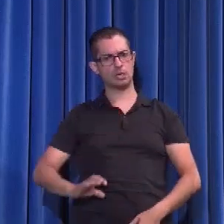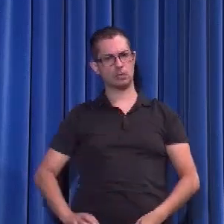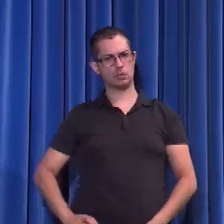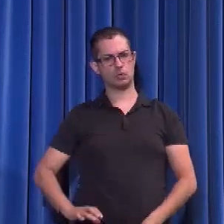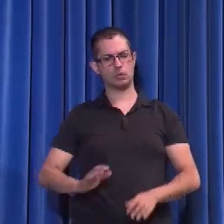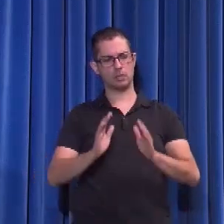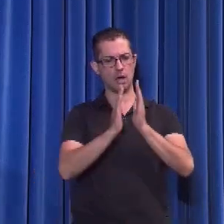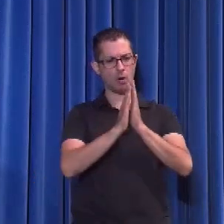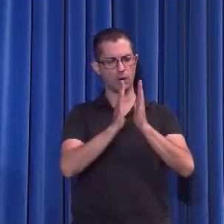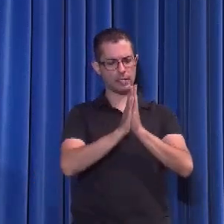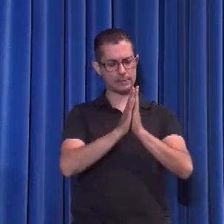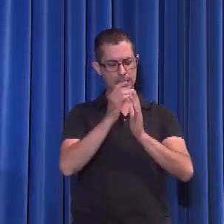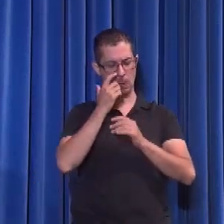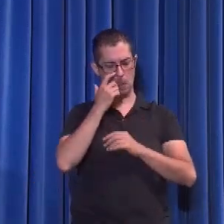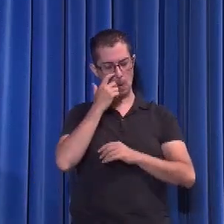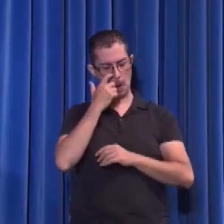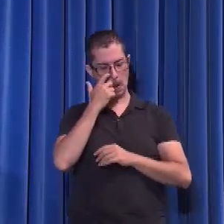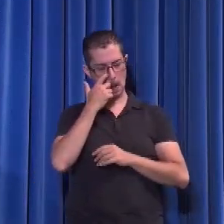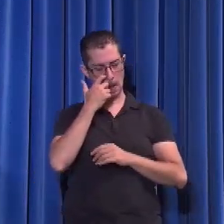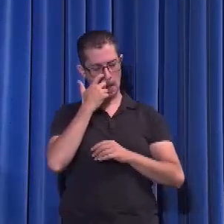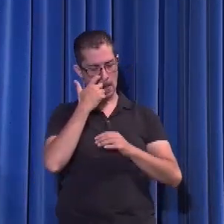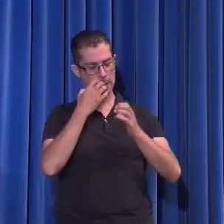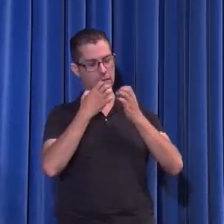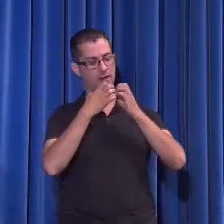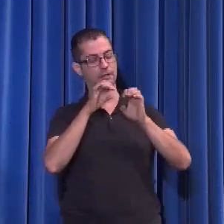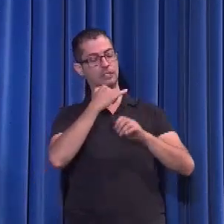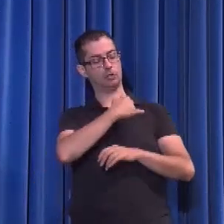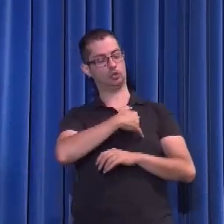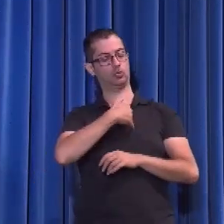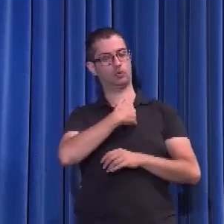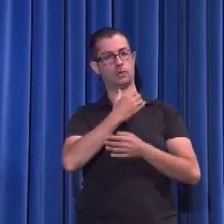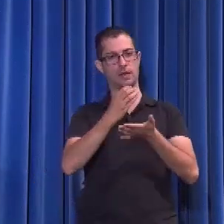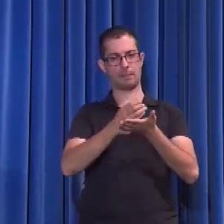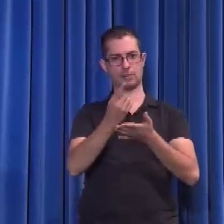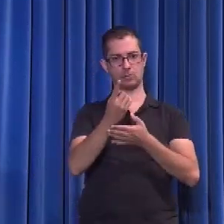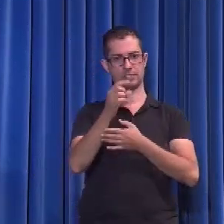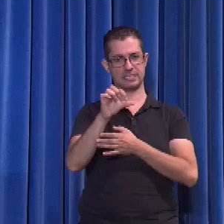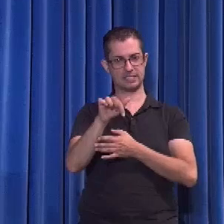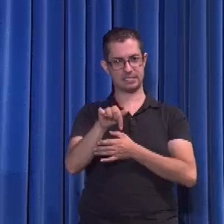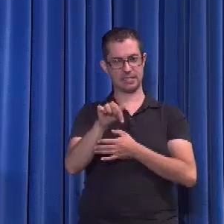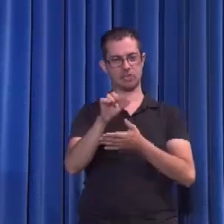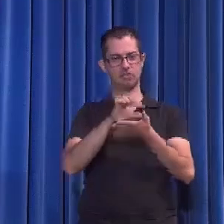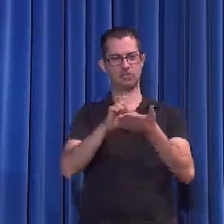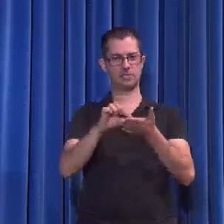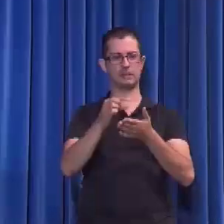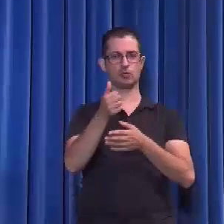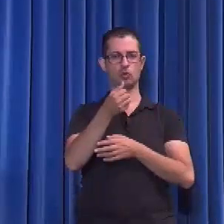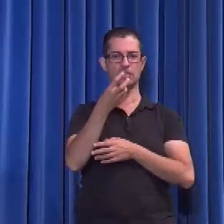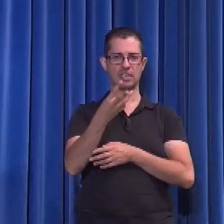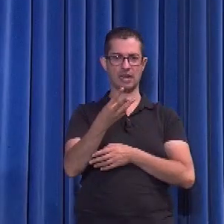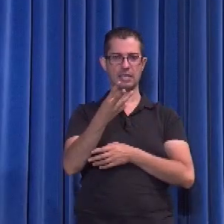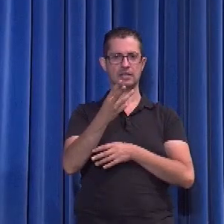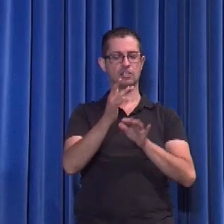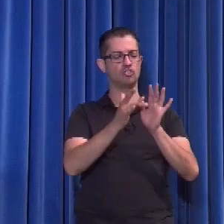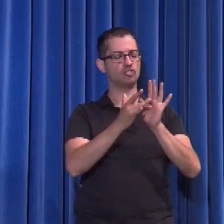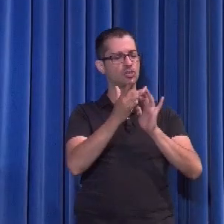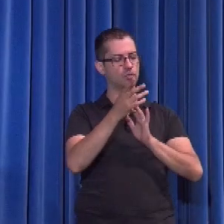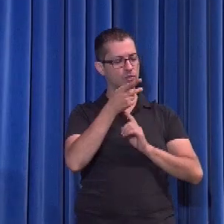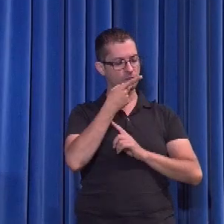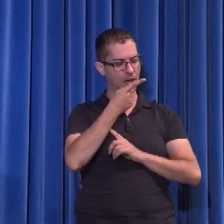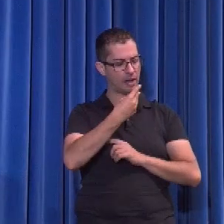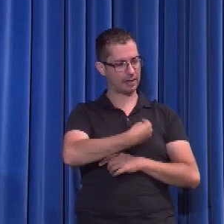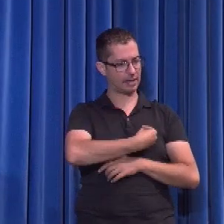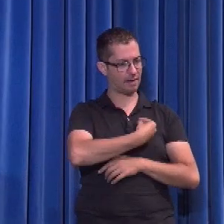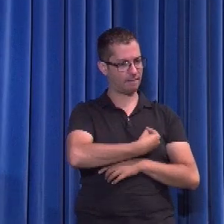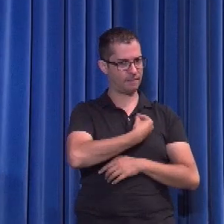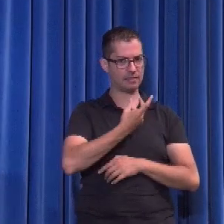sacerdotal, no Evangelho de João, capítulo 17, versículo 3, Jesus diz o seguinte: e a vida eterna